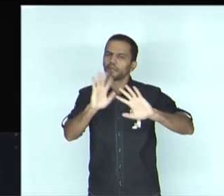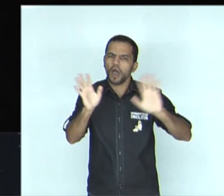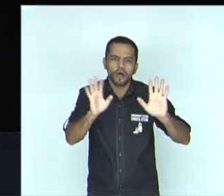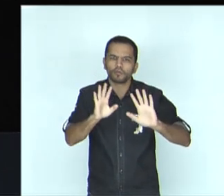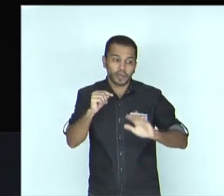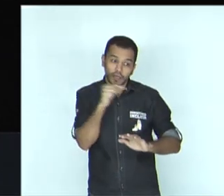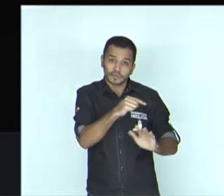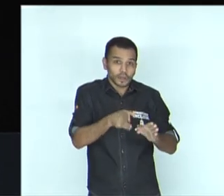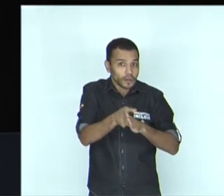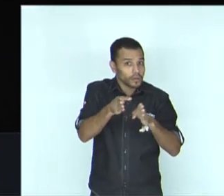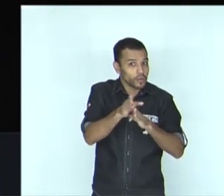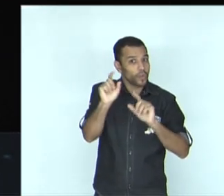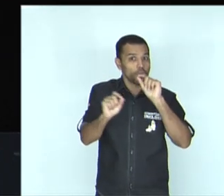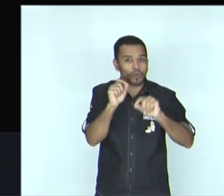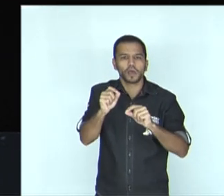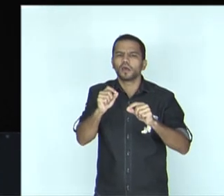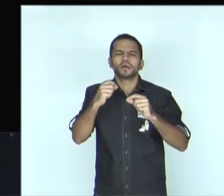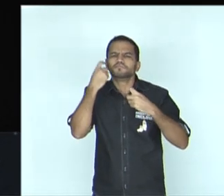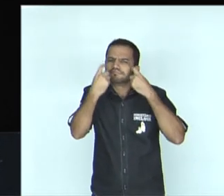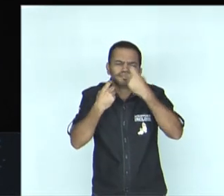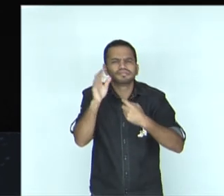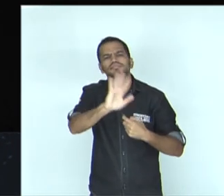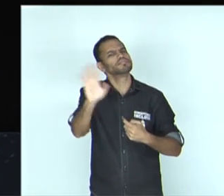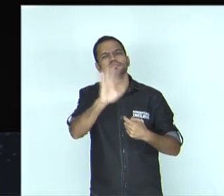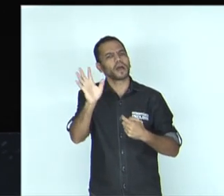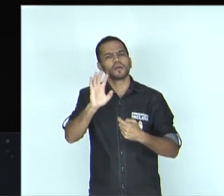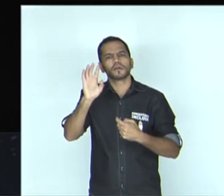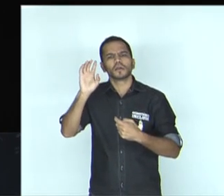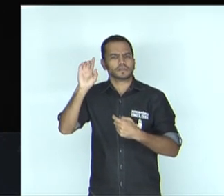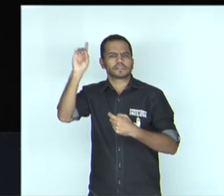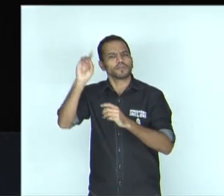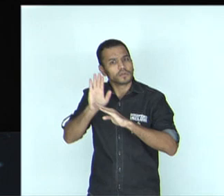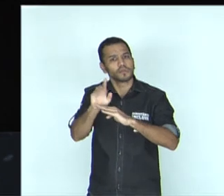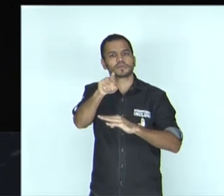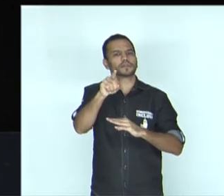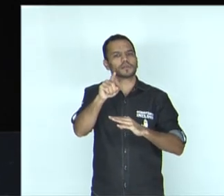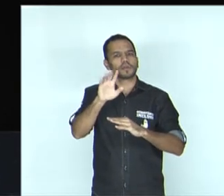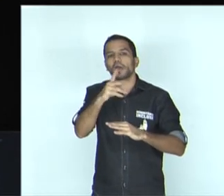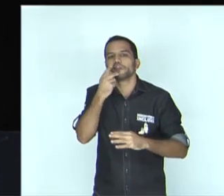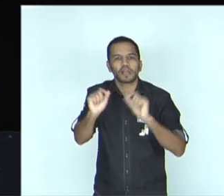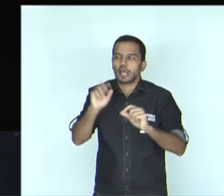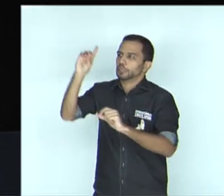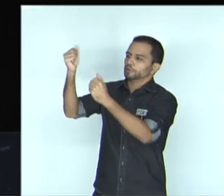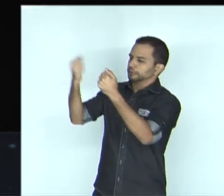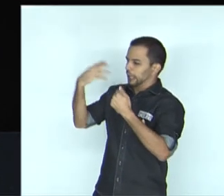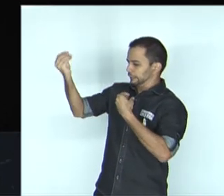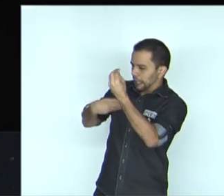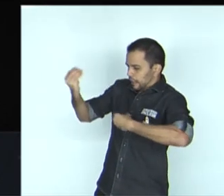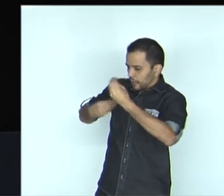momento ele falou, ei, não se preocupa, deixe que Deus vá trazer para você tudo. Não! Só está dizendo que